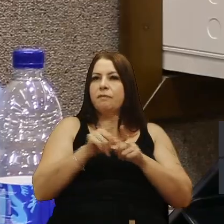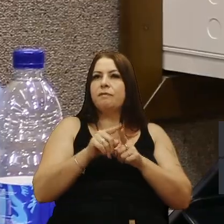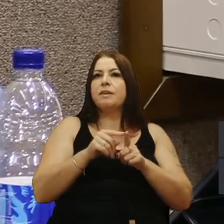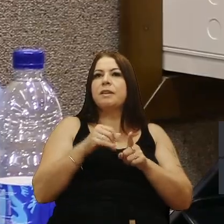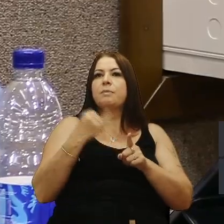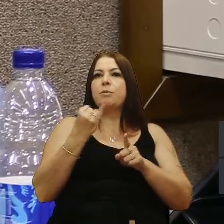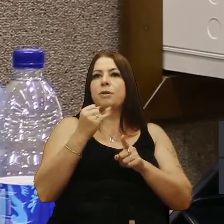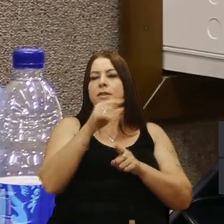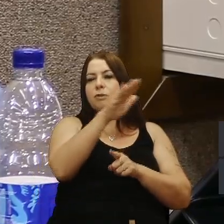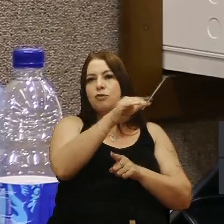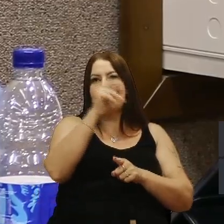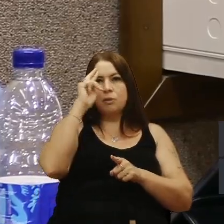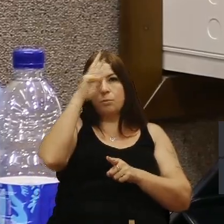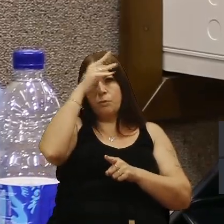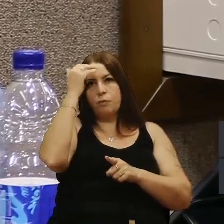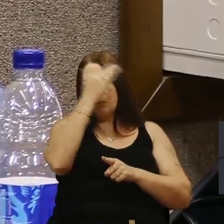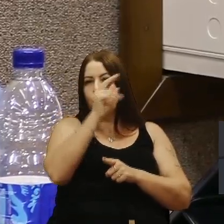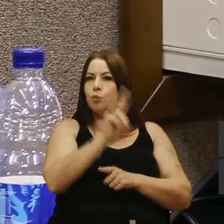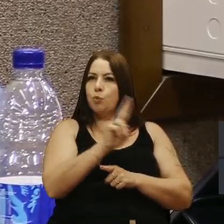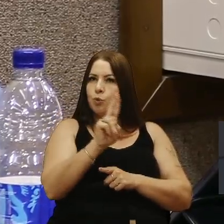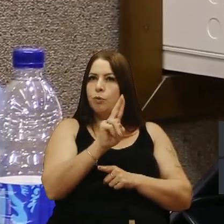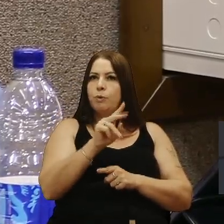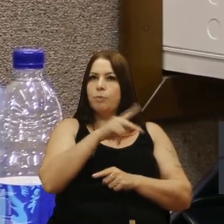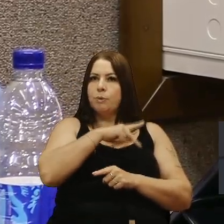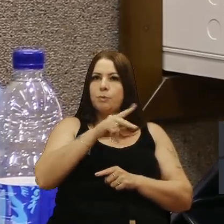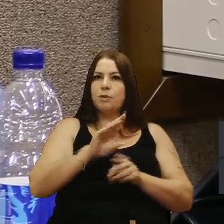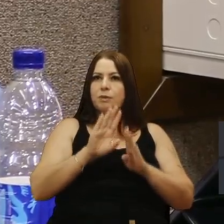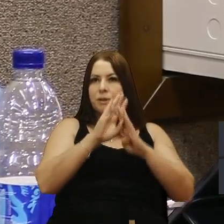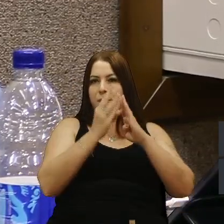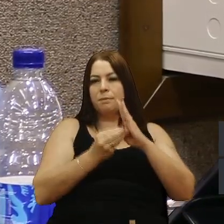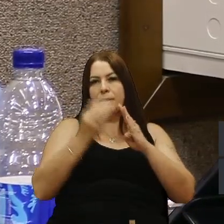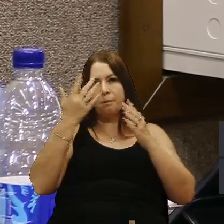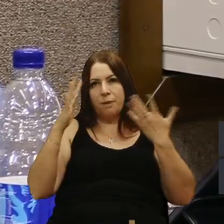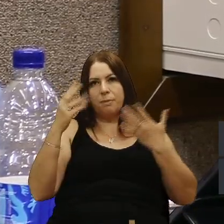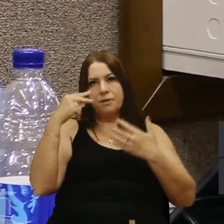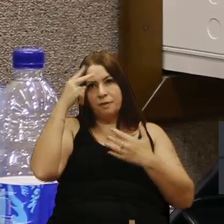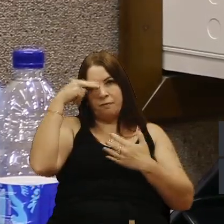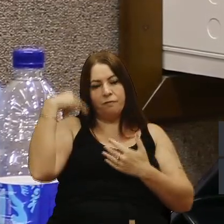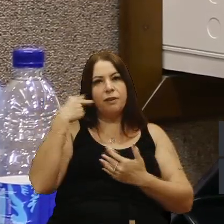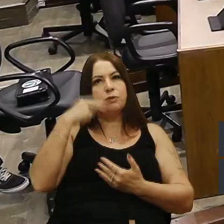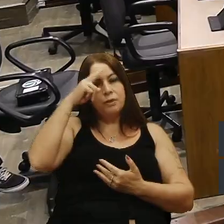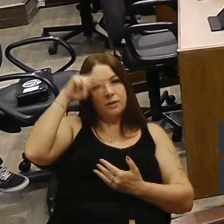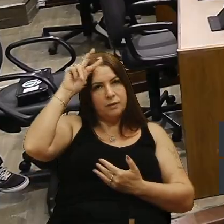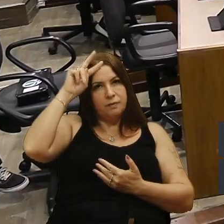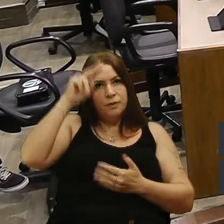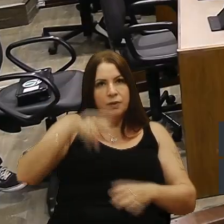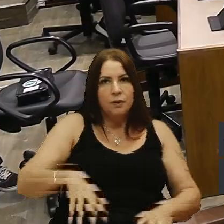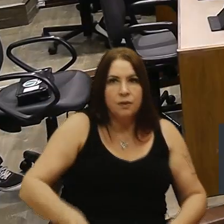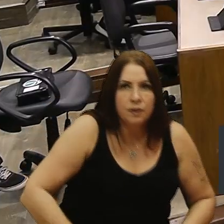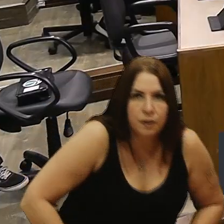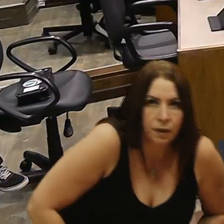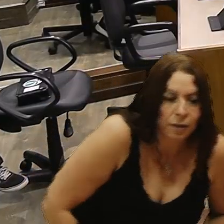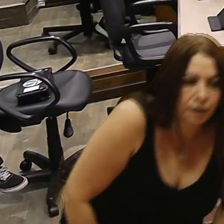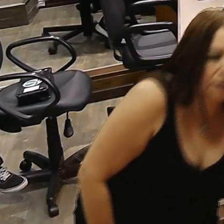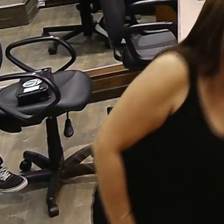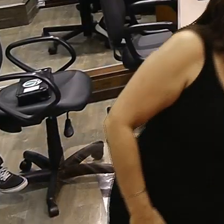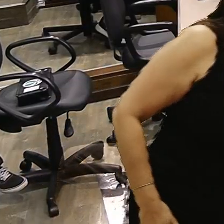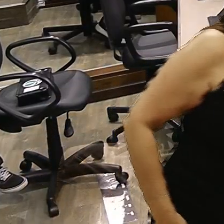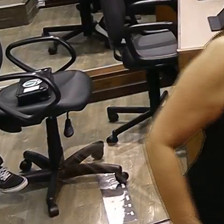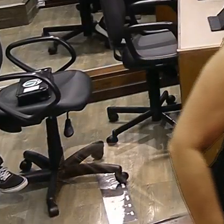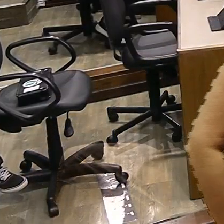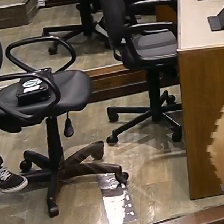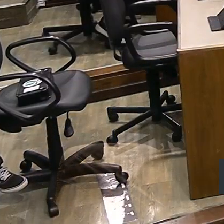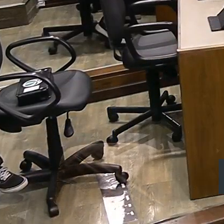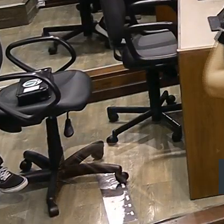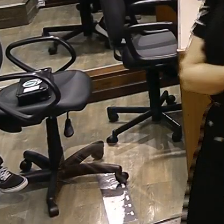valer a indicação do prefeito Adiló ao seu nome como presidente do SAMAI. Parabéns, vereador Edson da Rosa. Obrigado, vereador Cláudio Barros. Vereadora Sandra